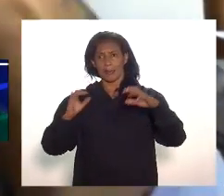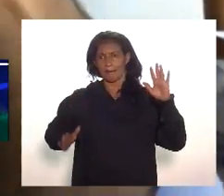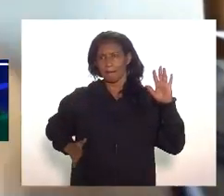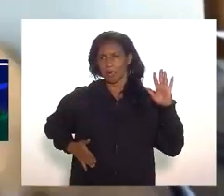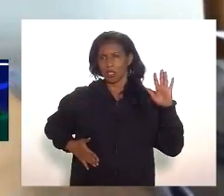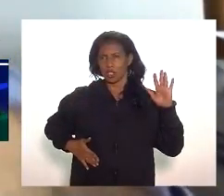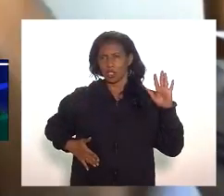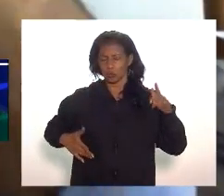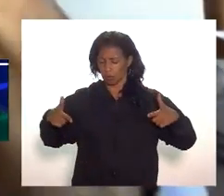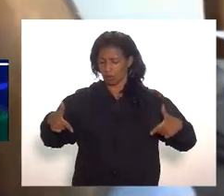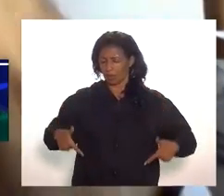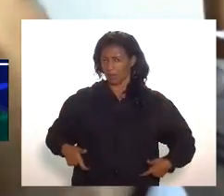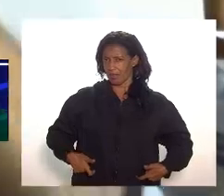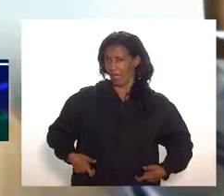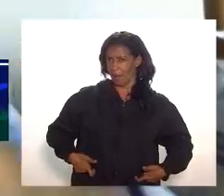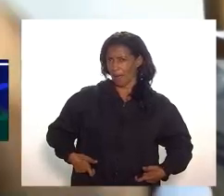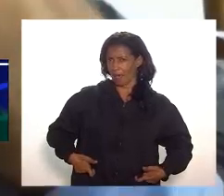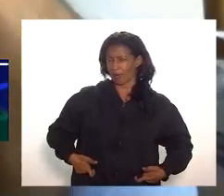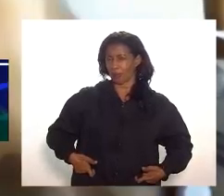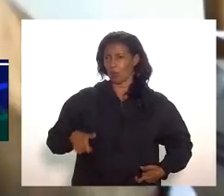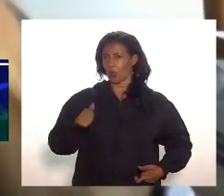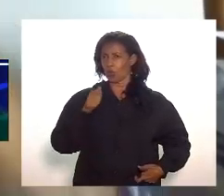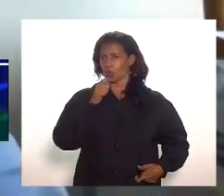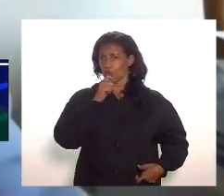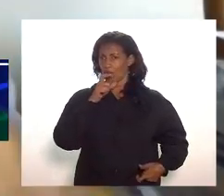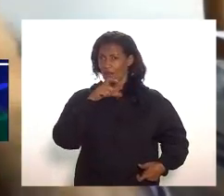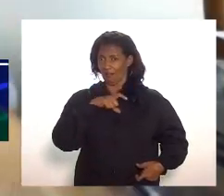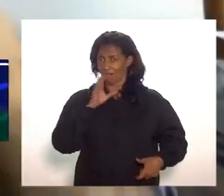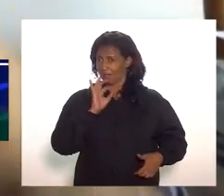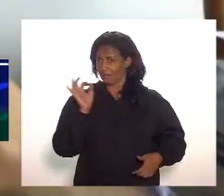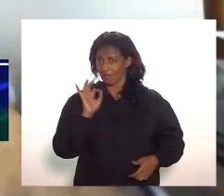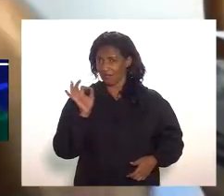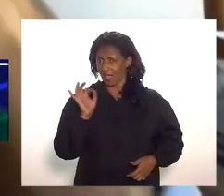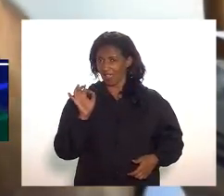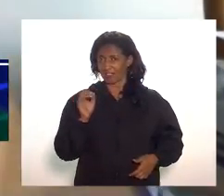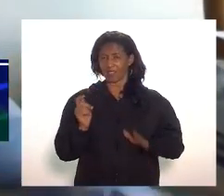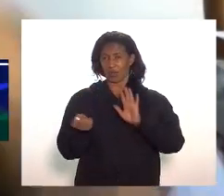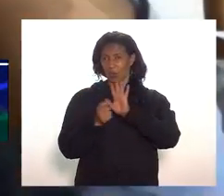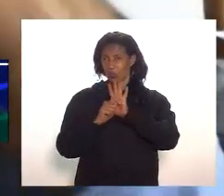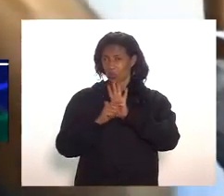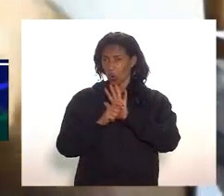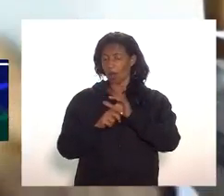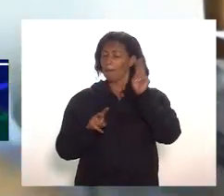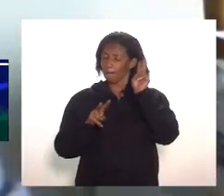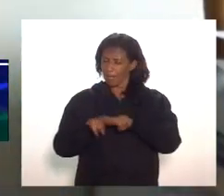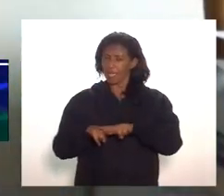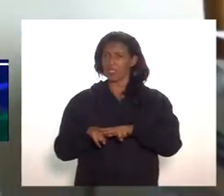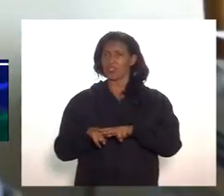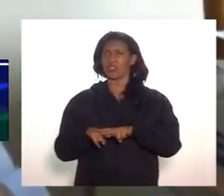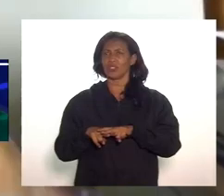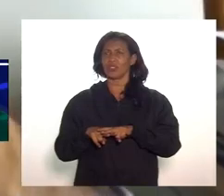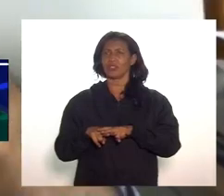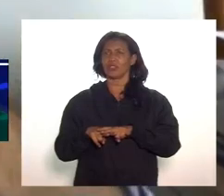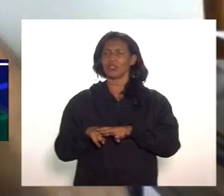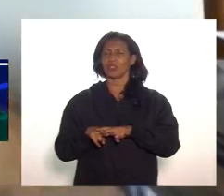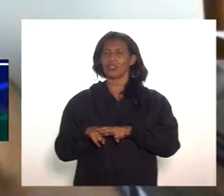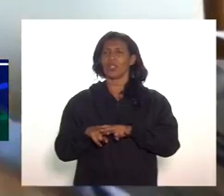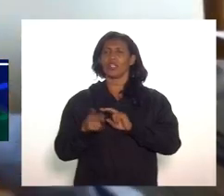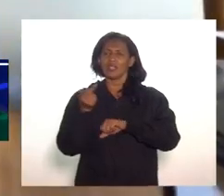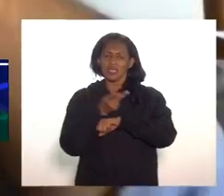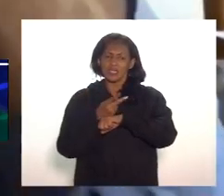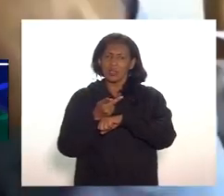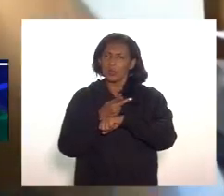Está armado, não tem porte, prende. Está carregando droga, prende. Está sendo procurado